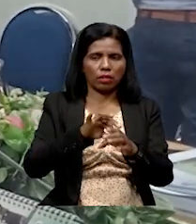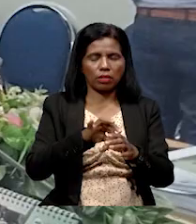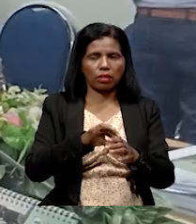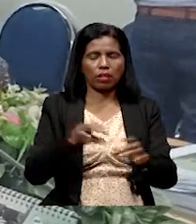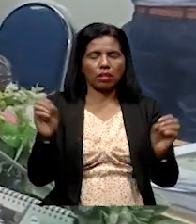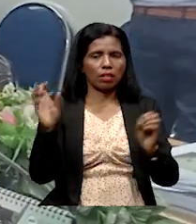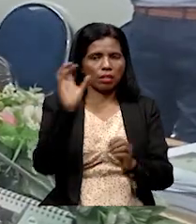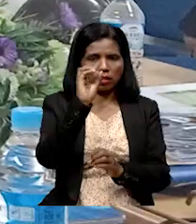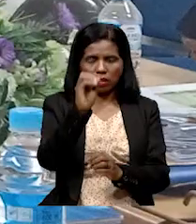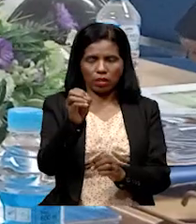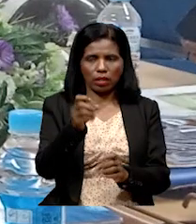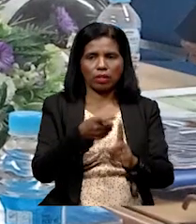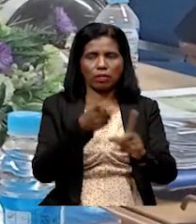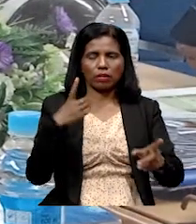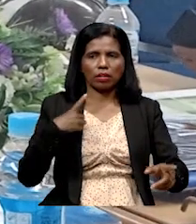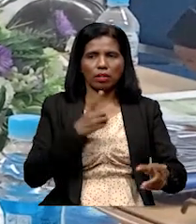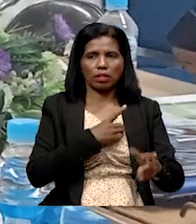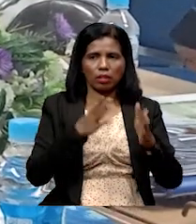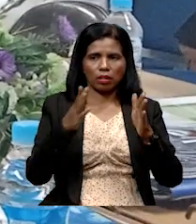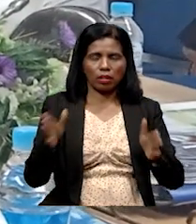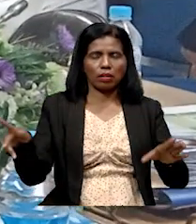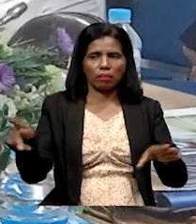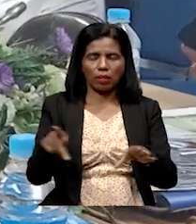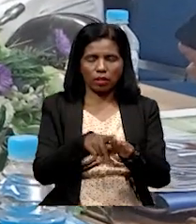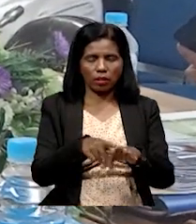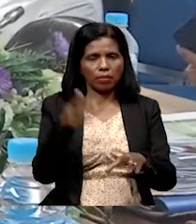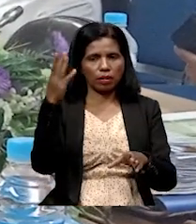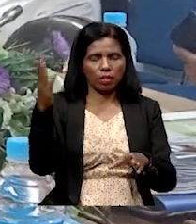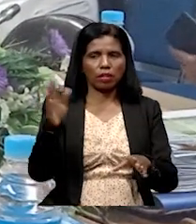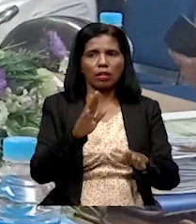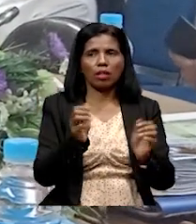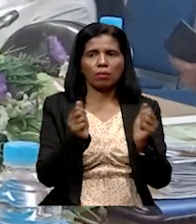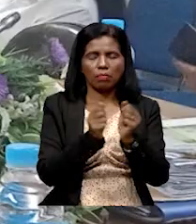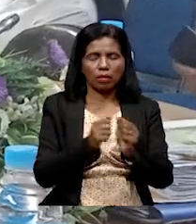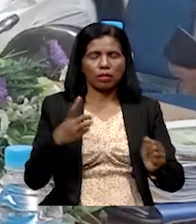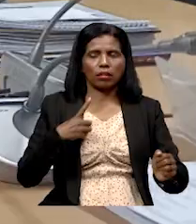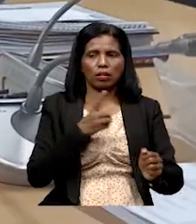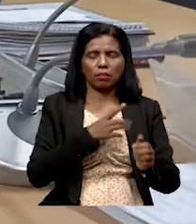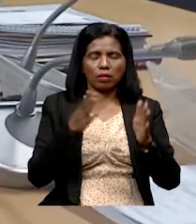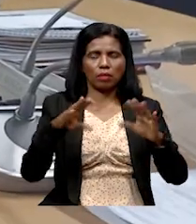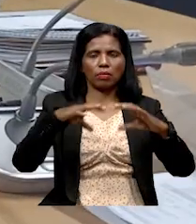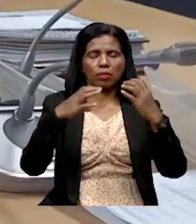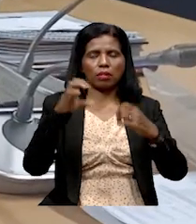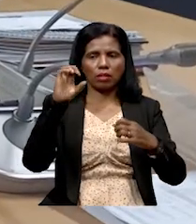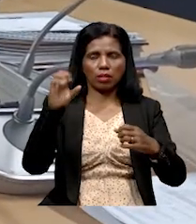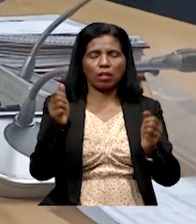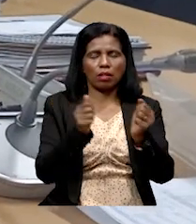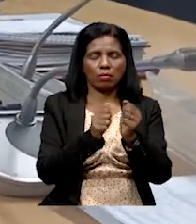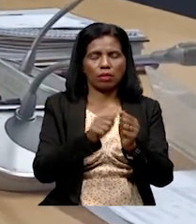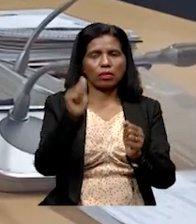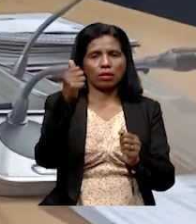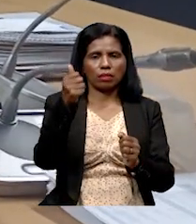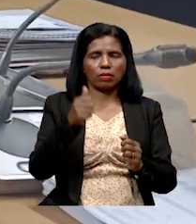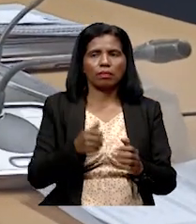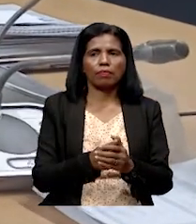abstenção zero. Rusi deputado nebe marca presença no total deputado comissão E Ramuto na Insanulo.